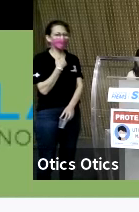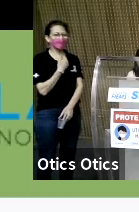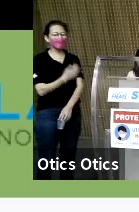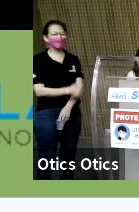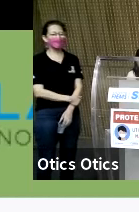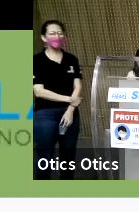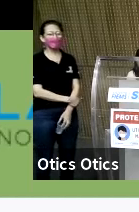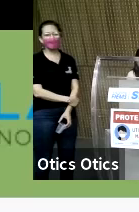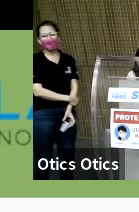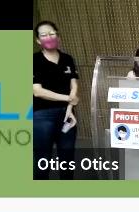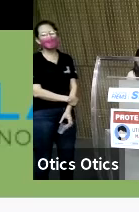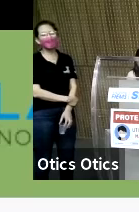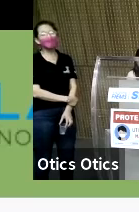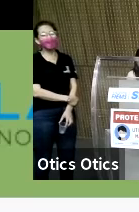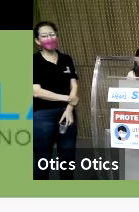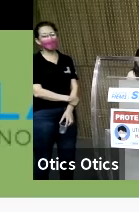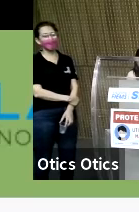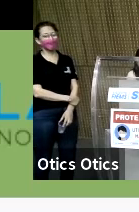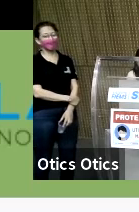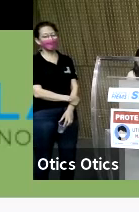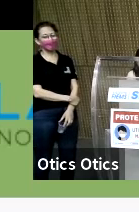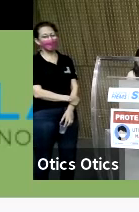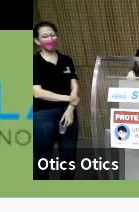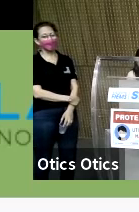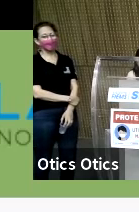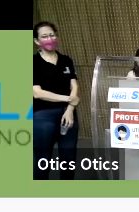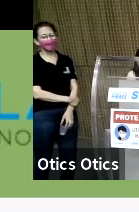O ruim para nós também foi referente à internet.